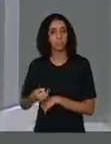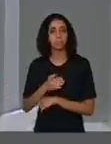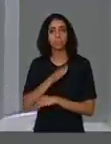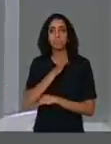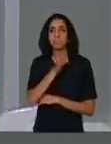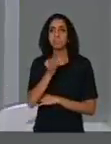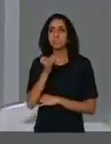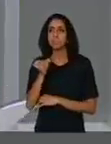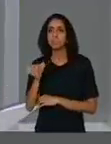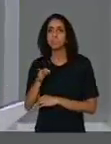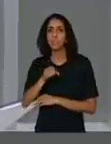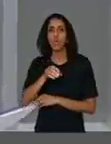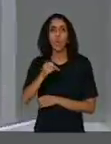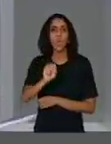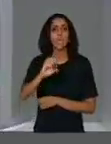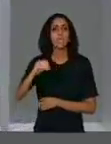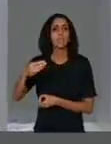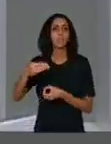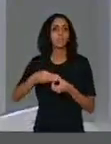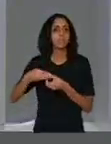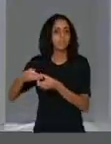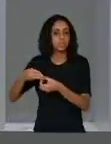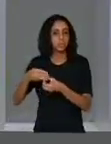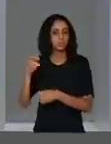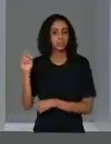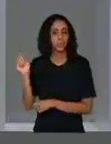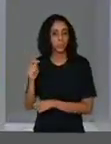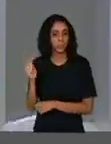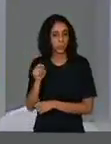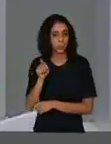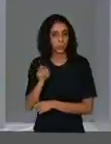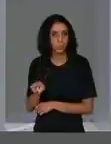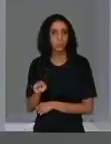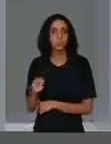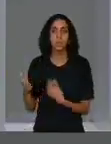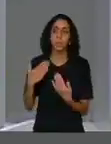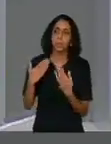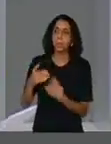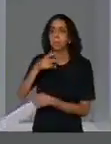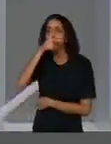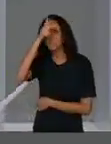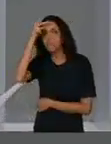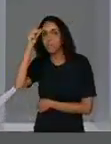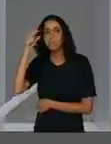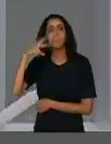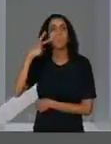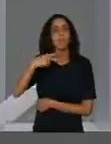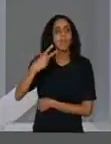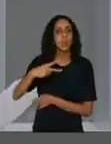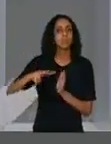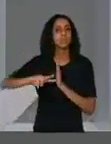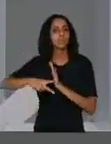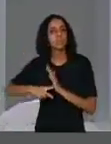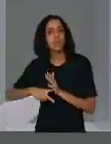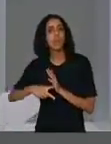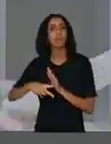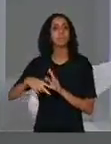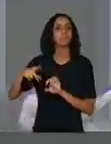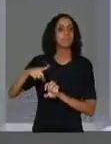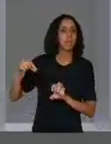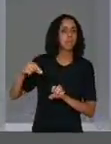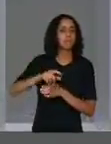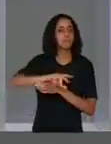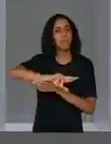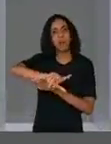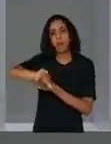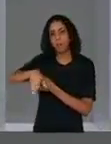de 80 municípios gaúchos, falar com prefeitos, vereadores, sindicalistas, pessoas, empresários, enfim,